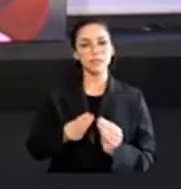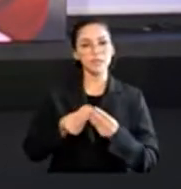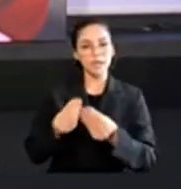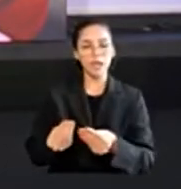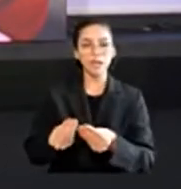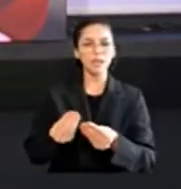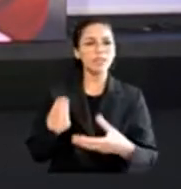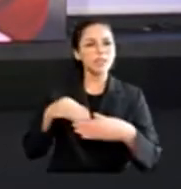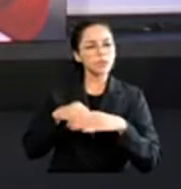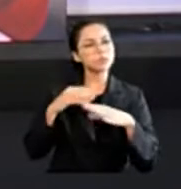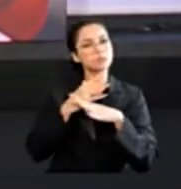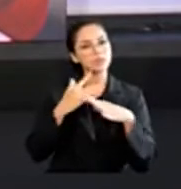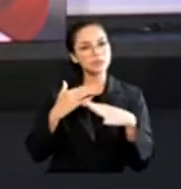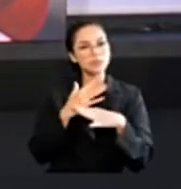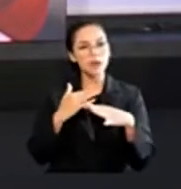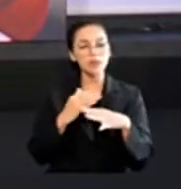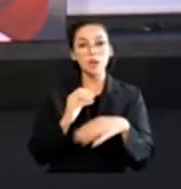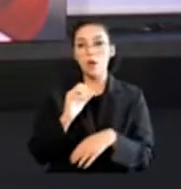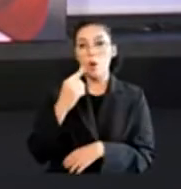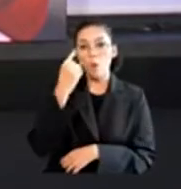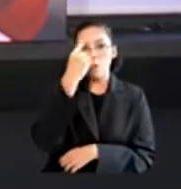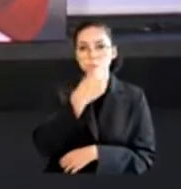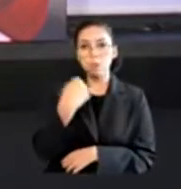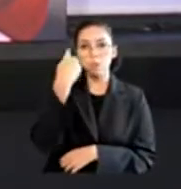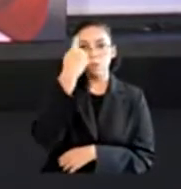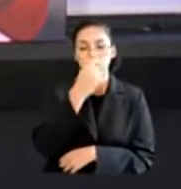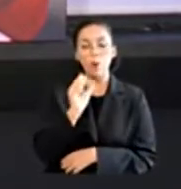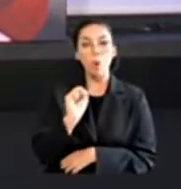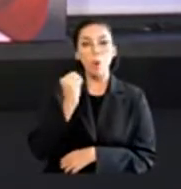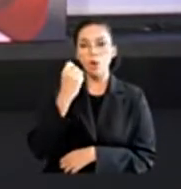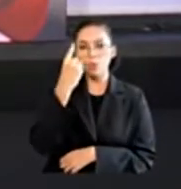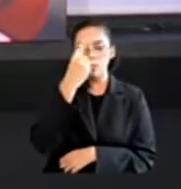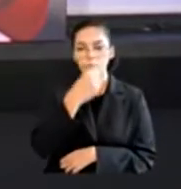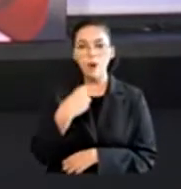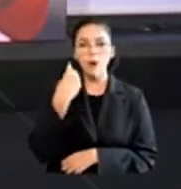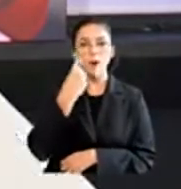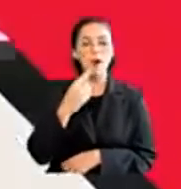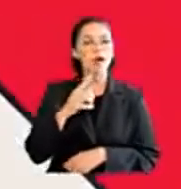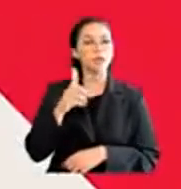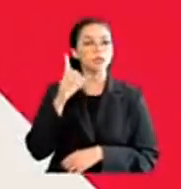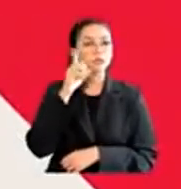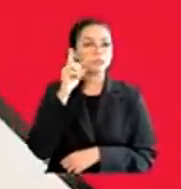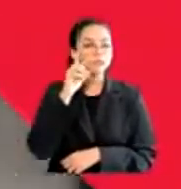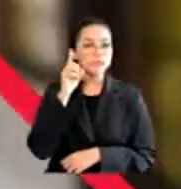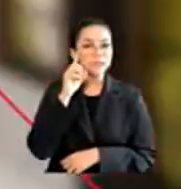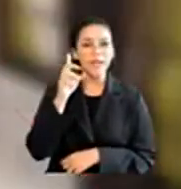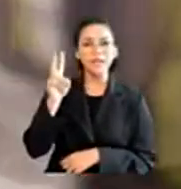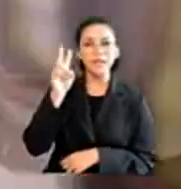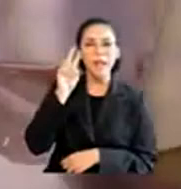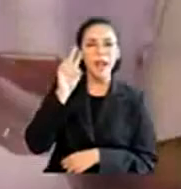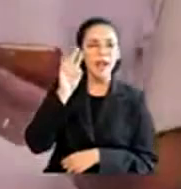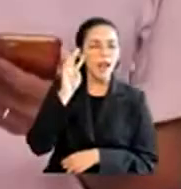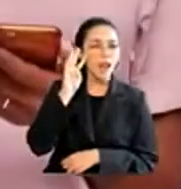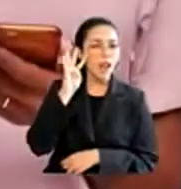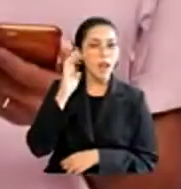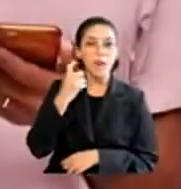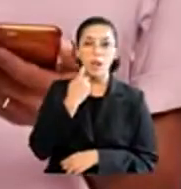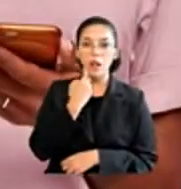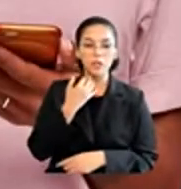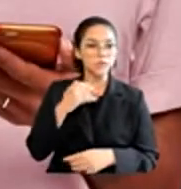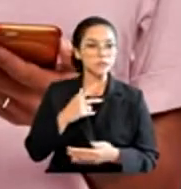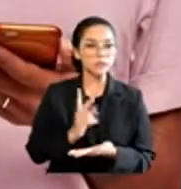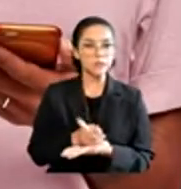cidades, 8 horas por dia, 7 dias por semana e que vem crescendo. Em 2020, o last